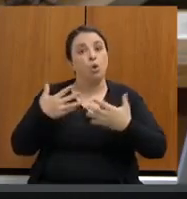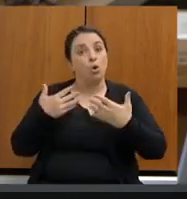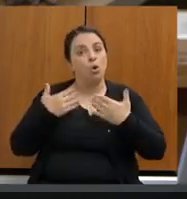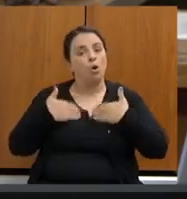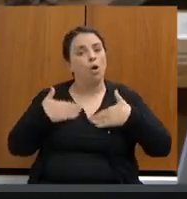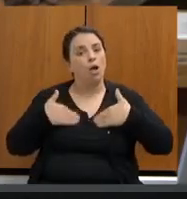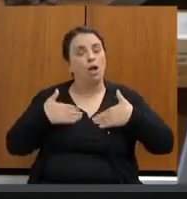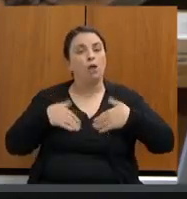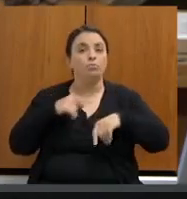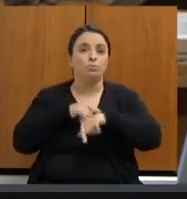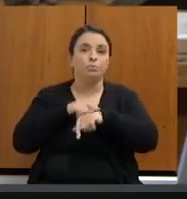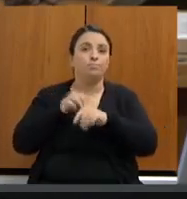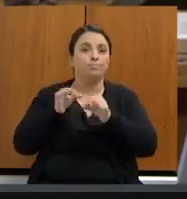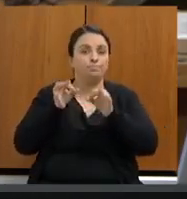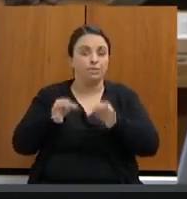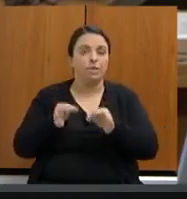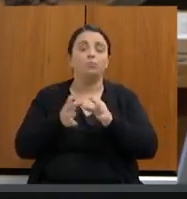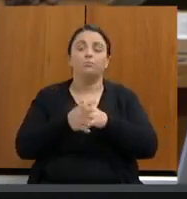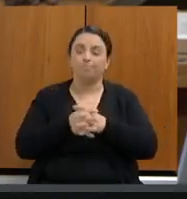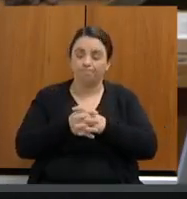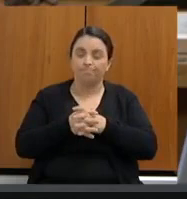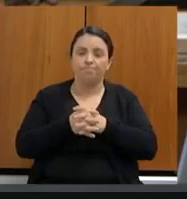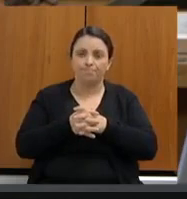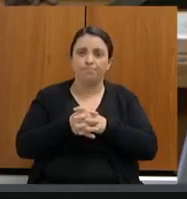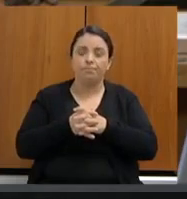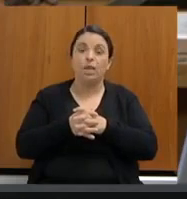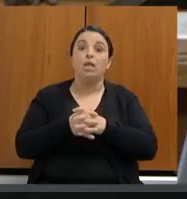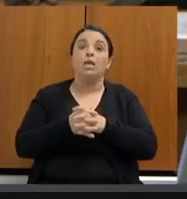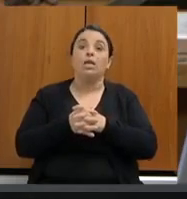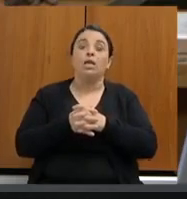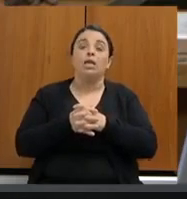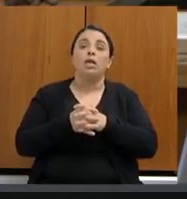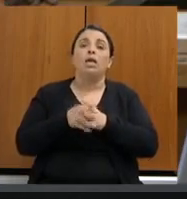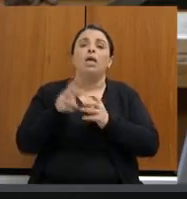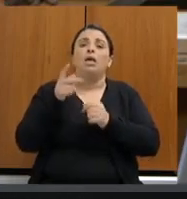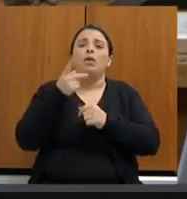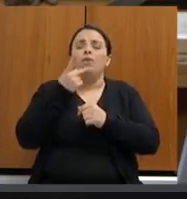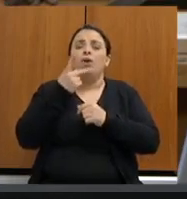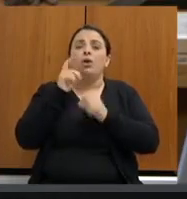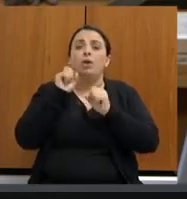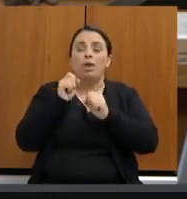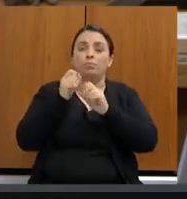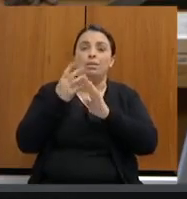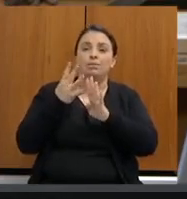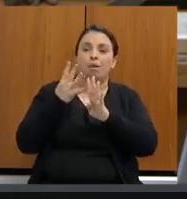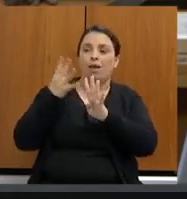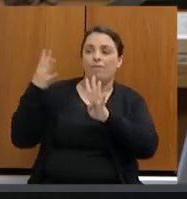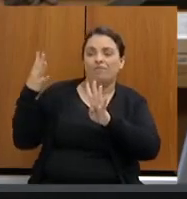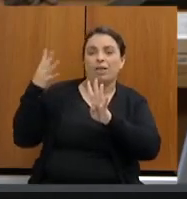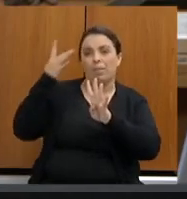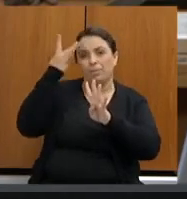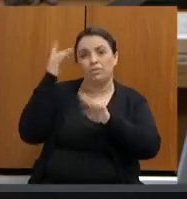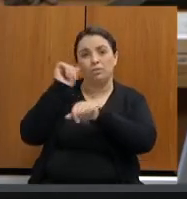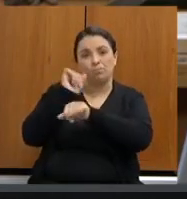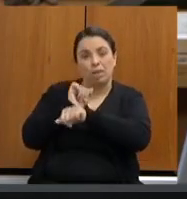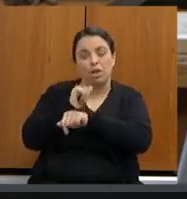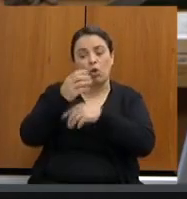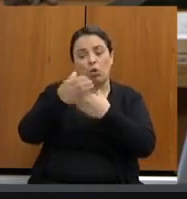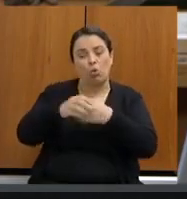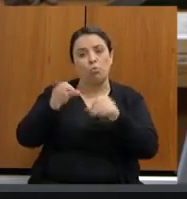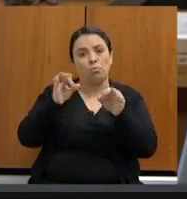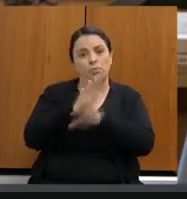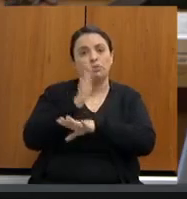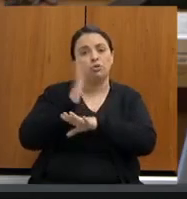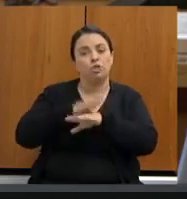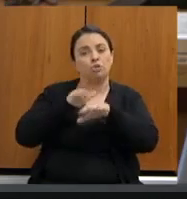no momento adequado com relação também aos ascendentes é é sempre um uma petição